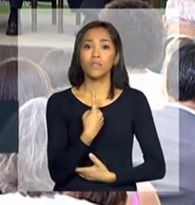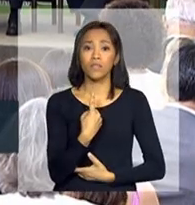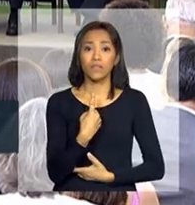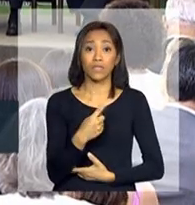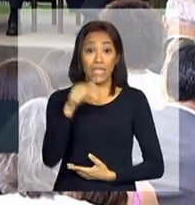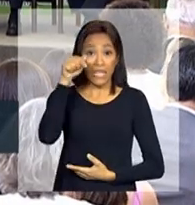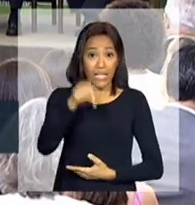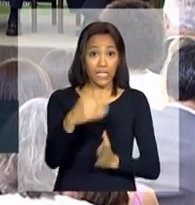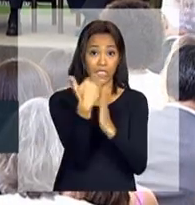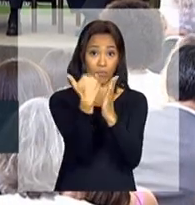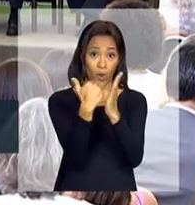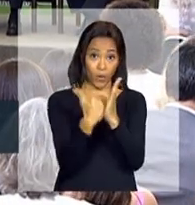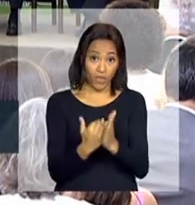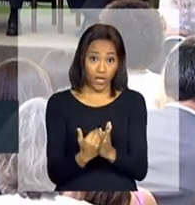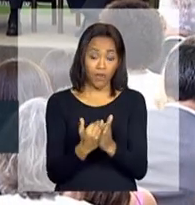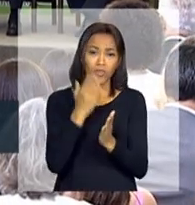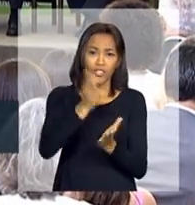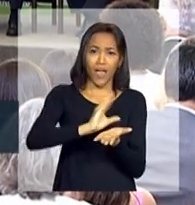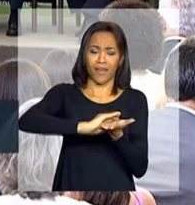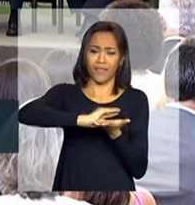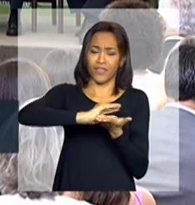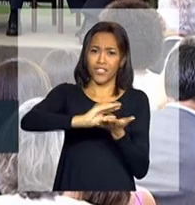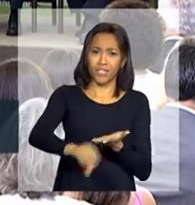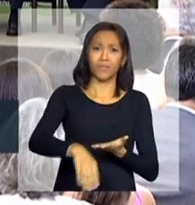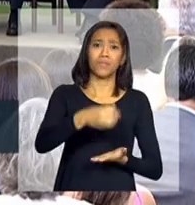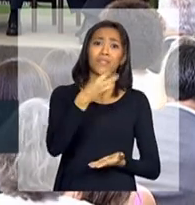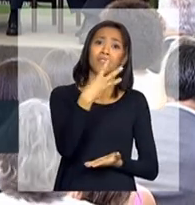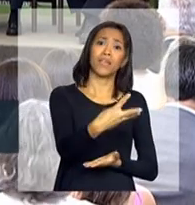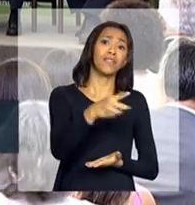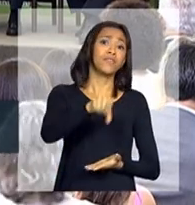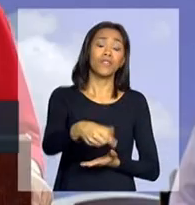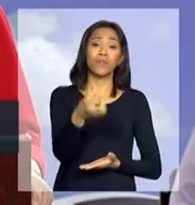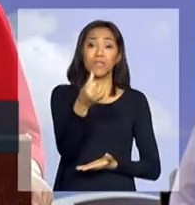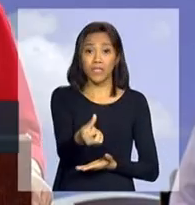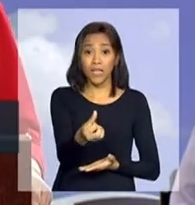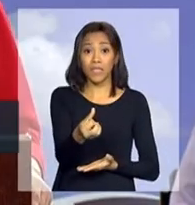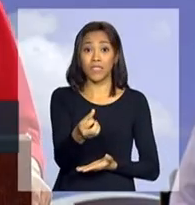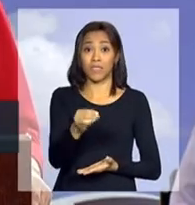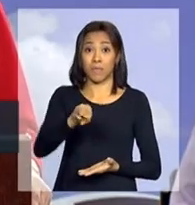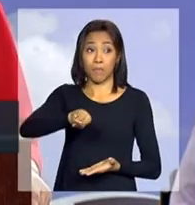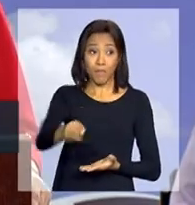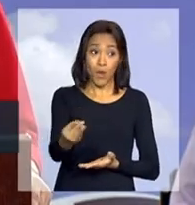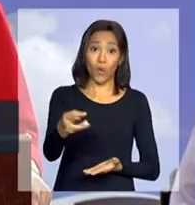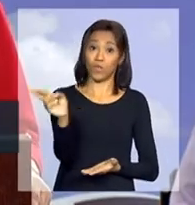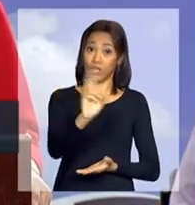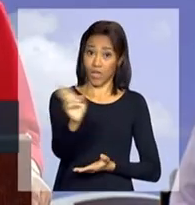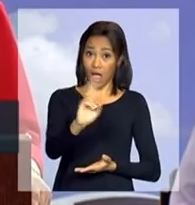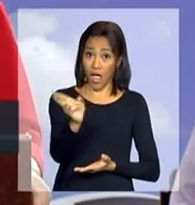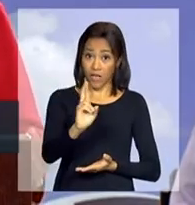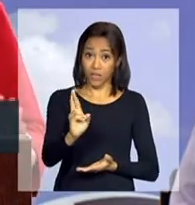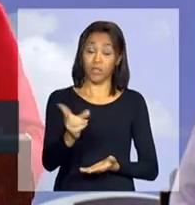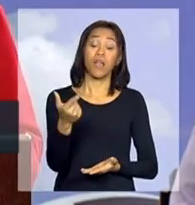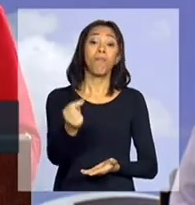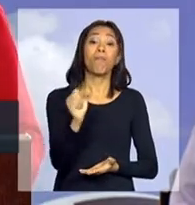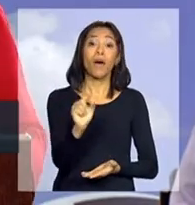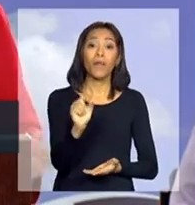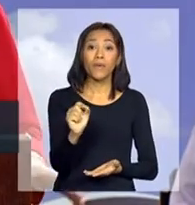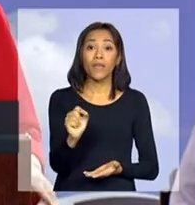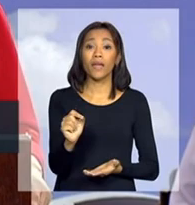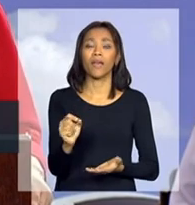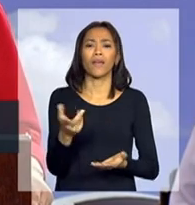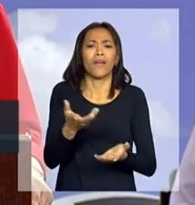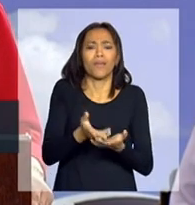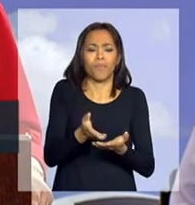nesse programa investimos 3,6 bilhões de reais para ações tanto para a gestante